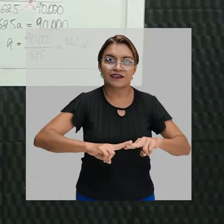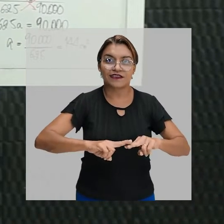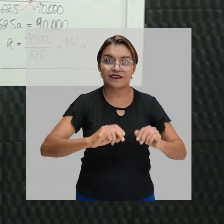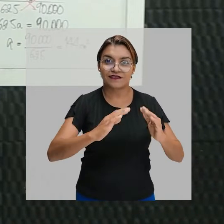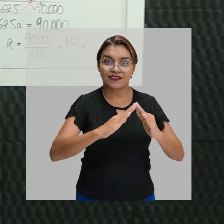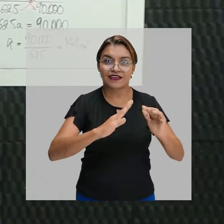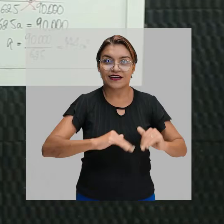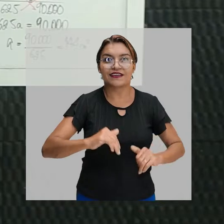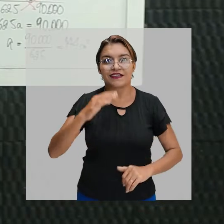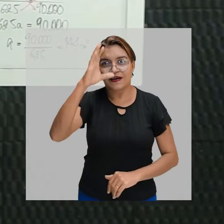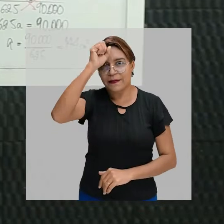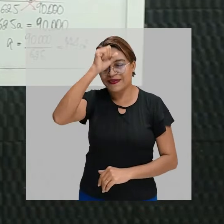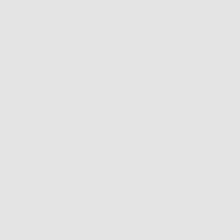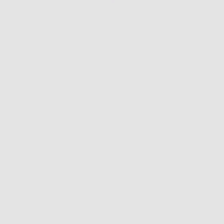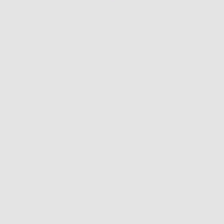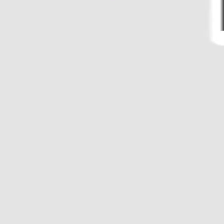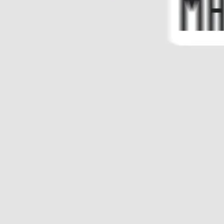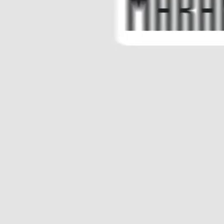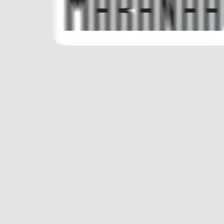aprendeu